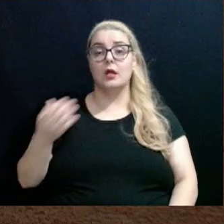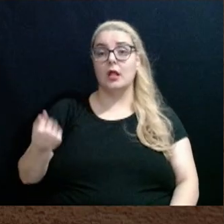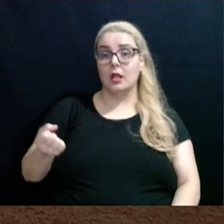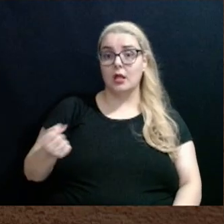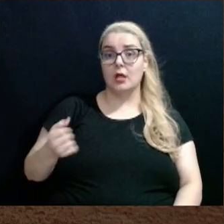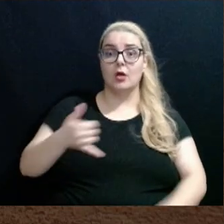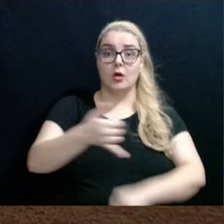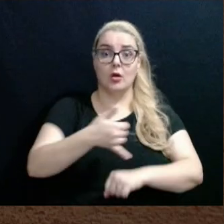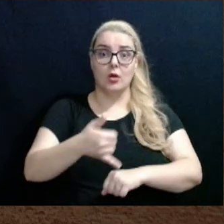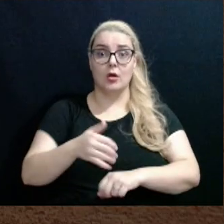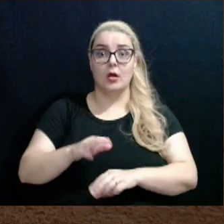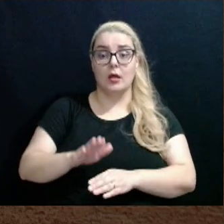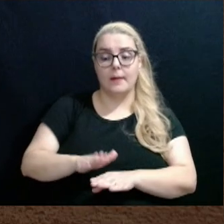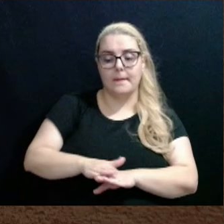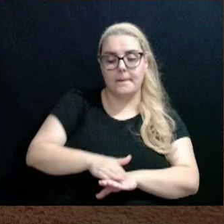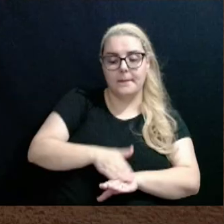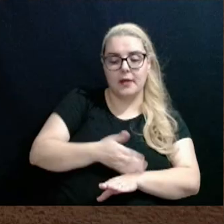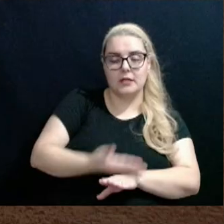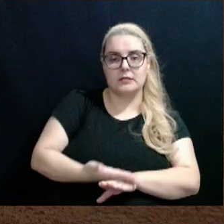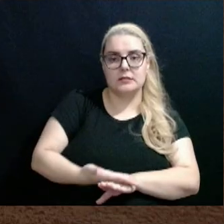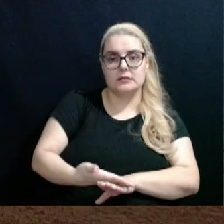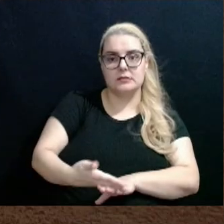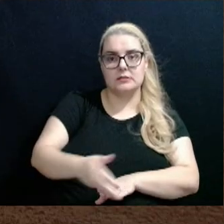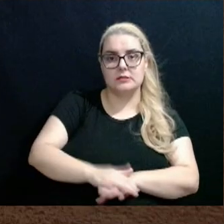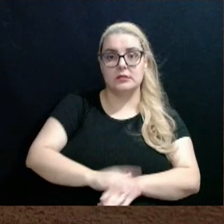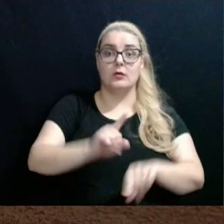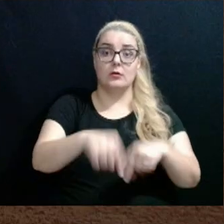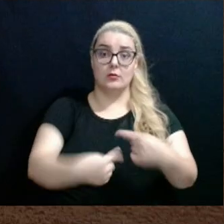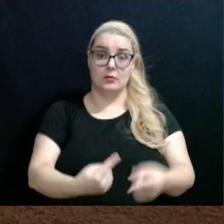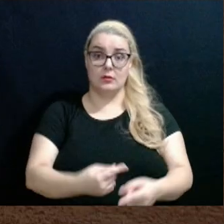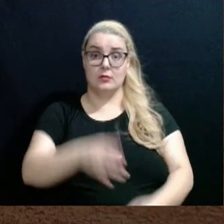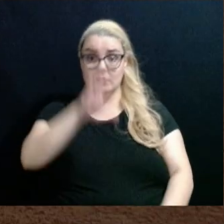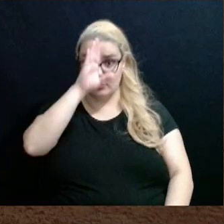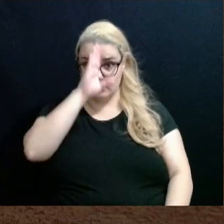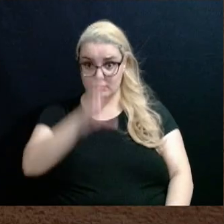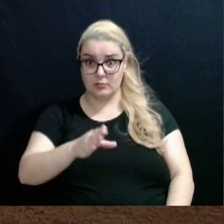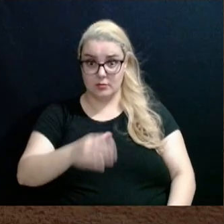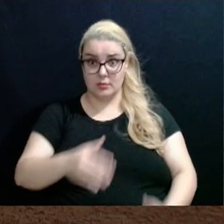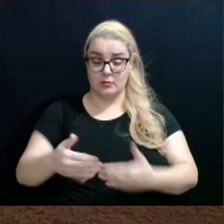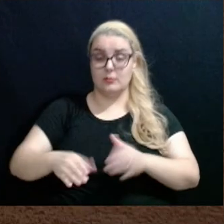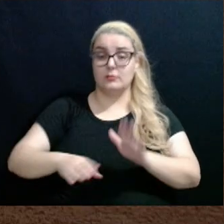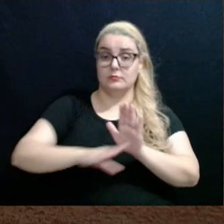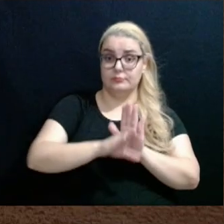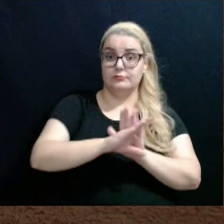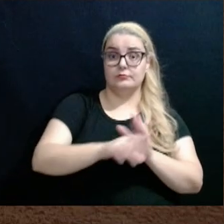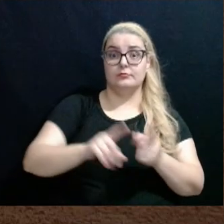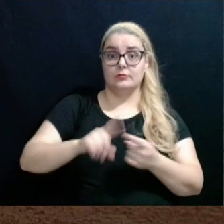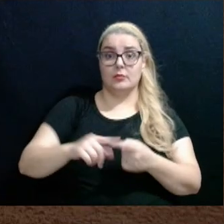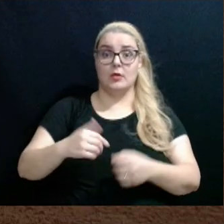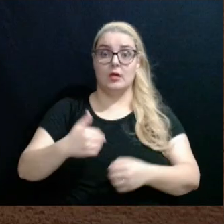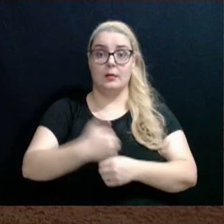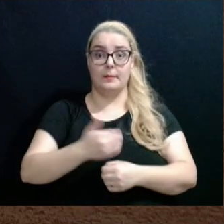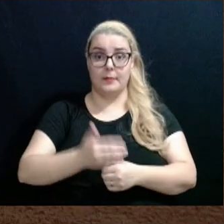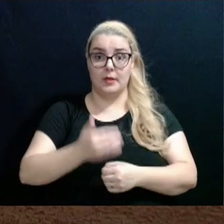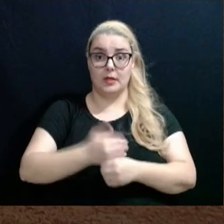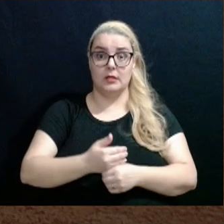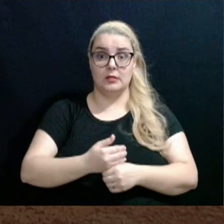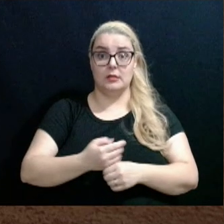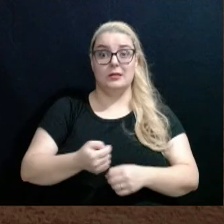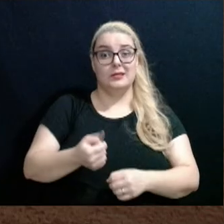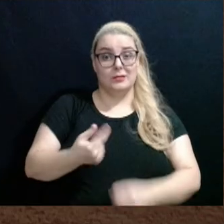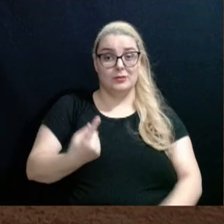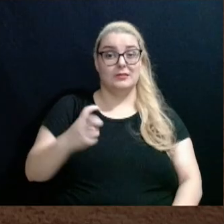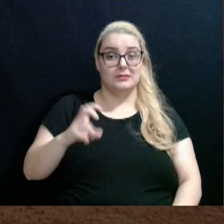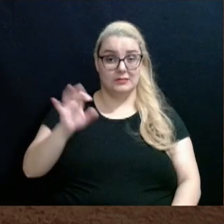e manteiga. Por outro lado, alimentos essenciais seguiram em alta, como a batata, que subiu quase